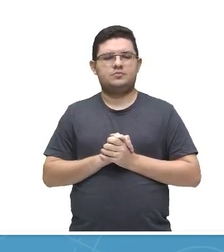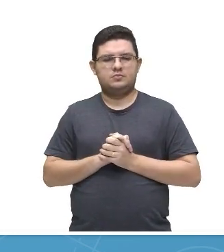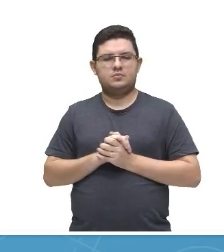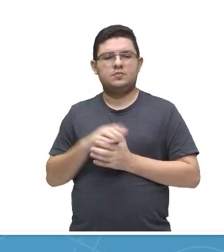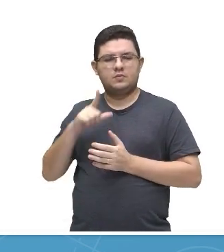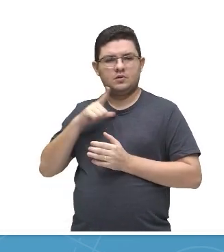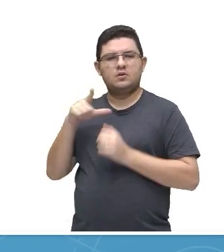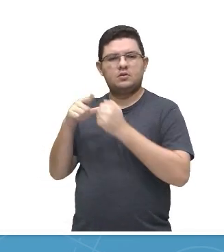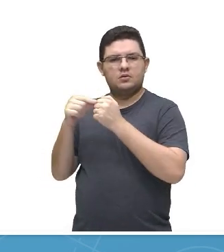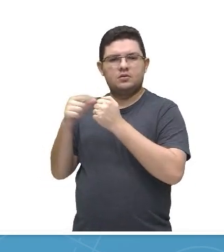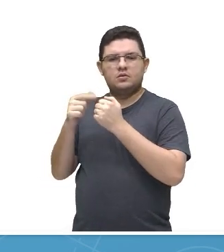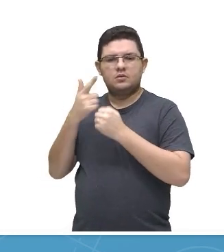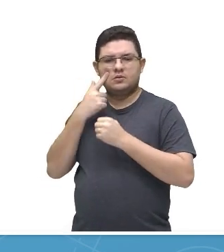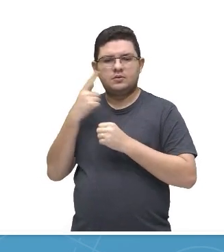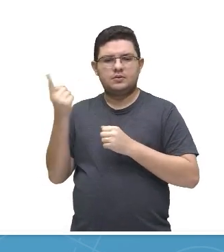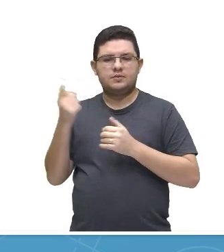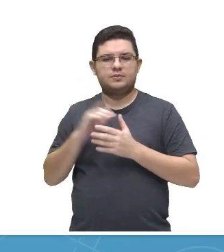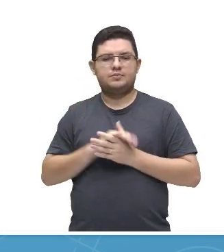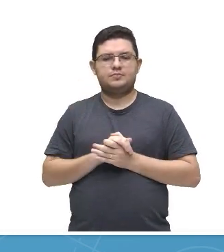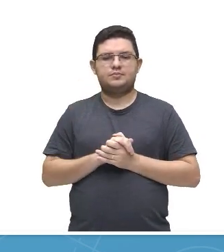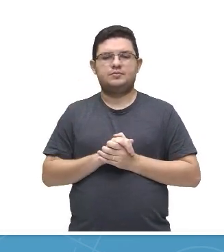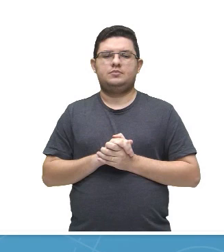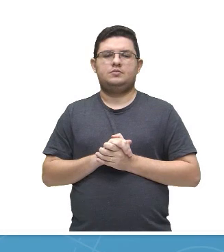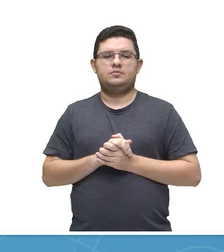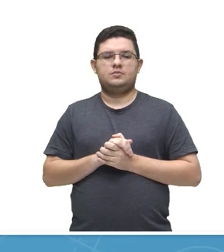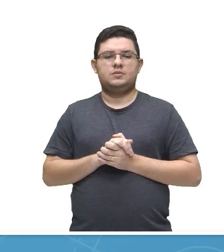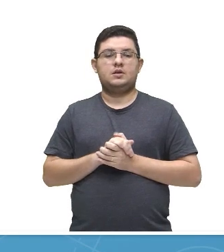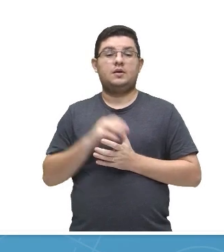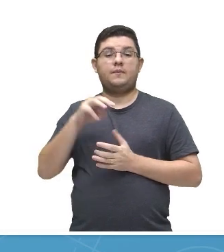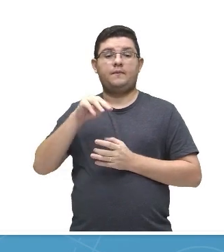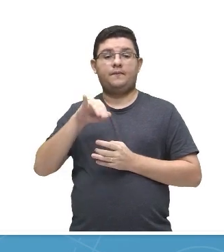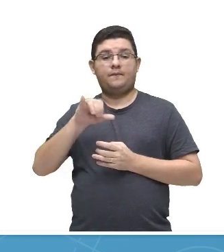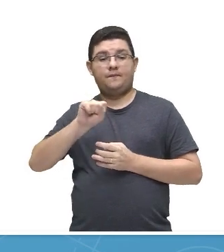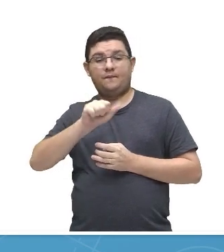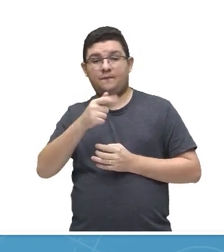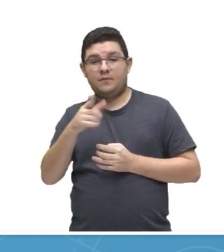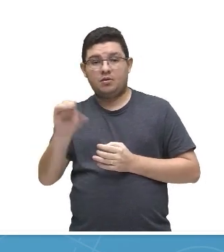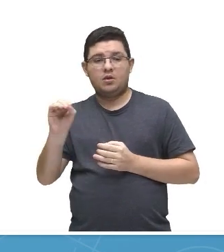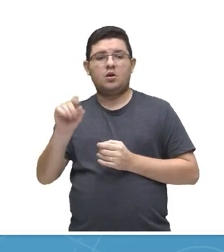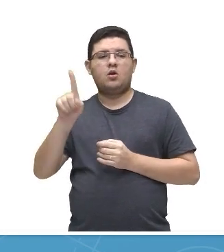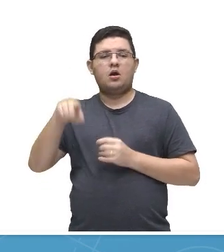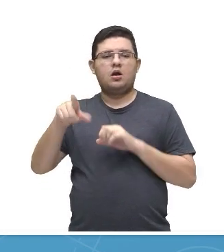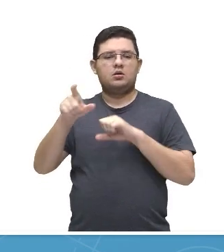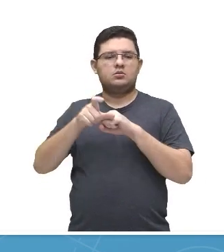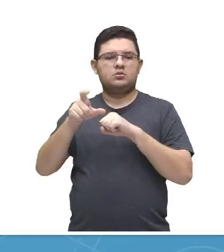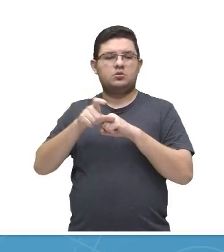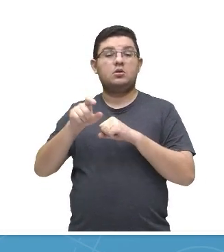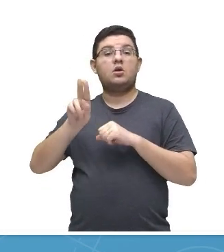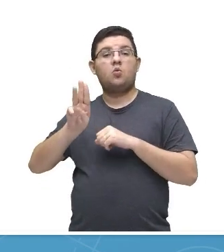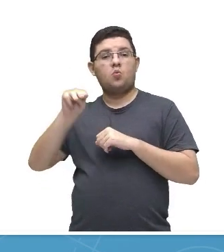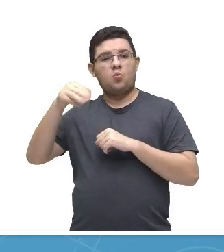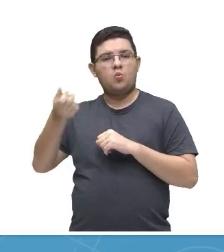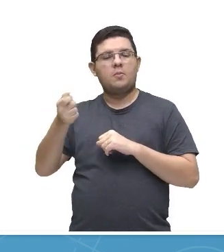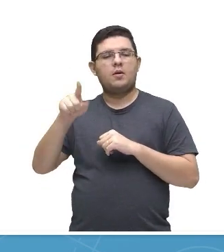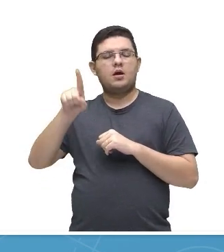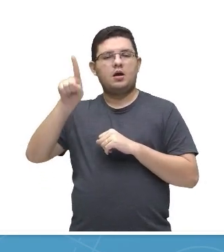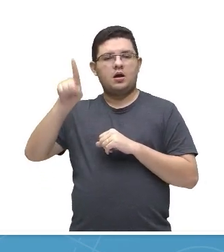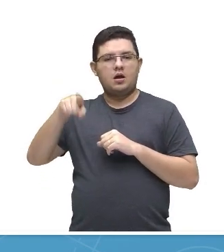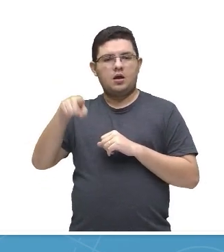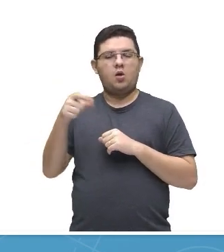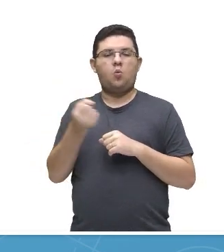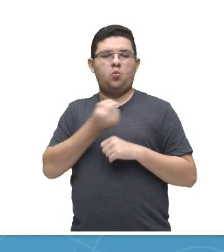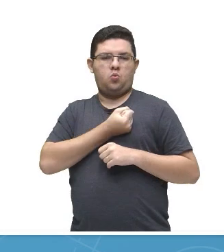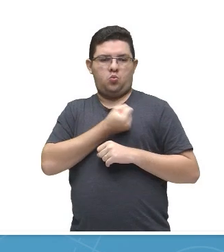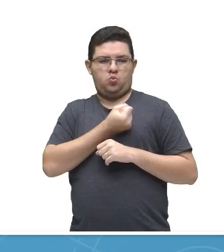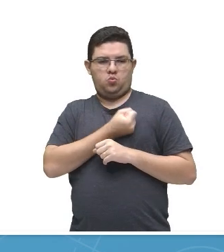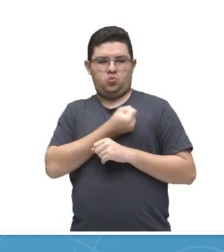do artigo. Seguem uma missão é substantivo. Uma aqui, não é? Está acompanhando